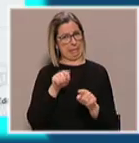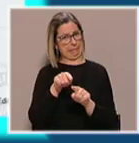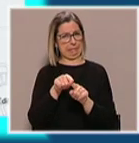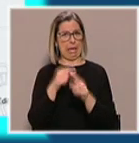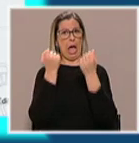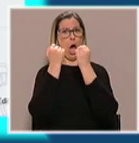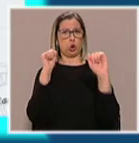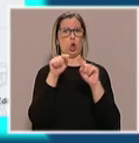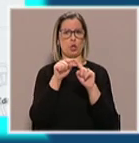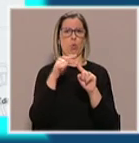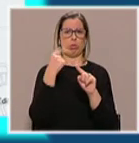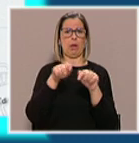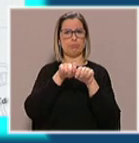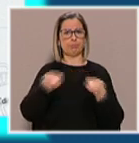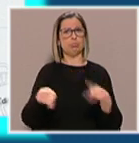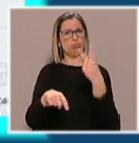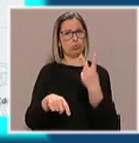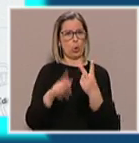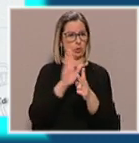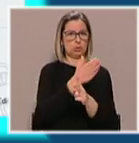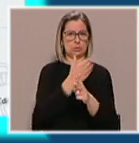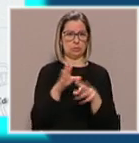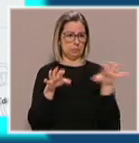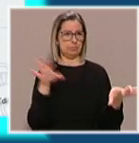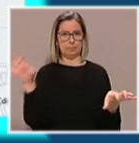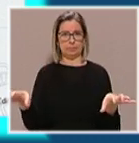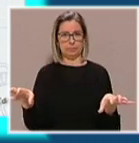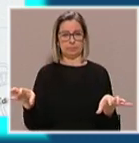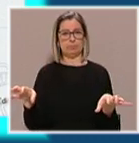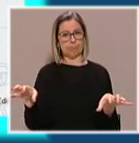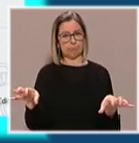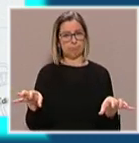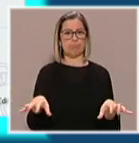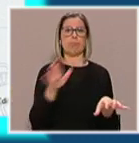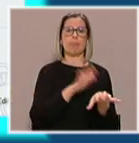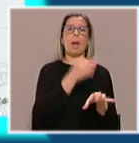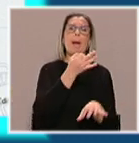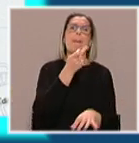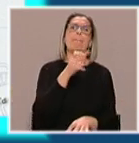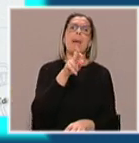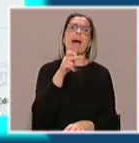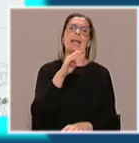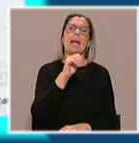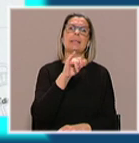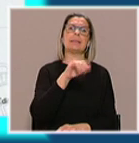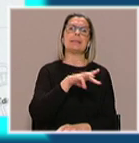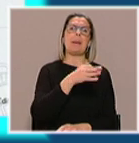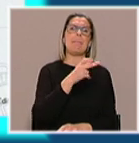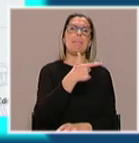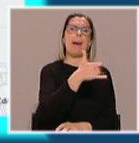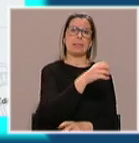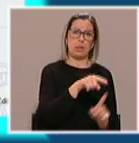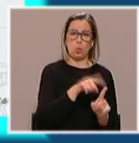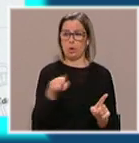dividido em dois sistemas. O sistema parasimpático e o sistema simpático. Se atendermos a esta imagem,